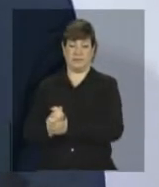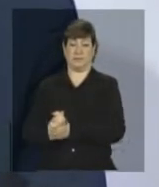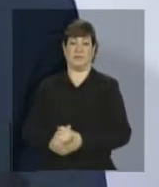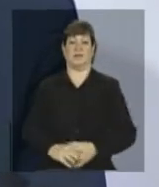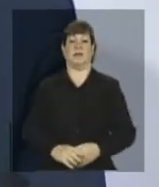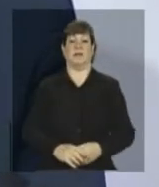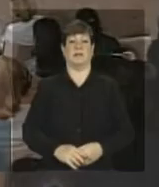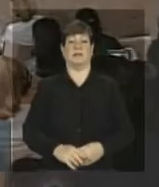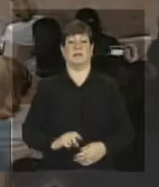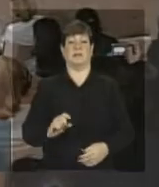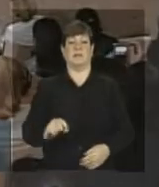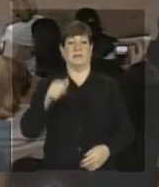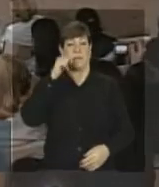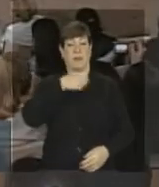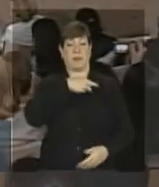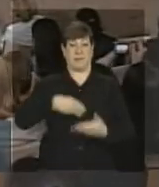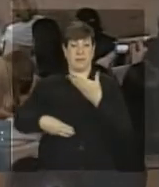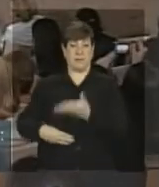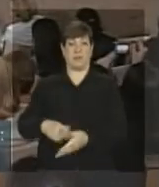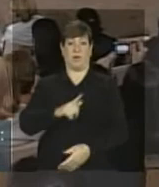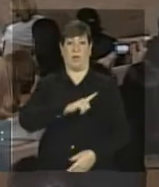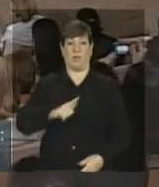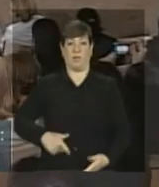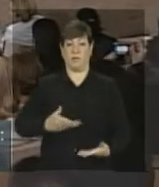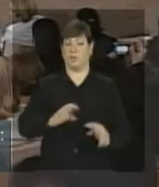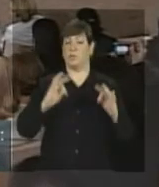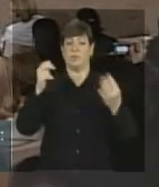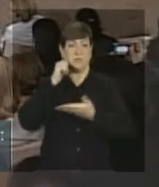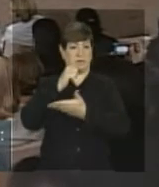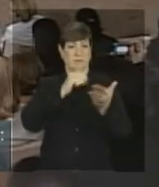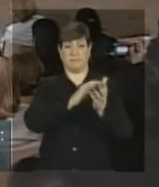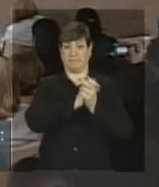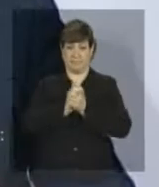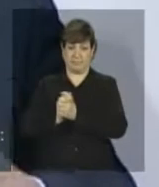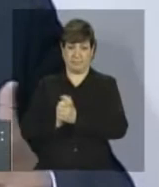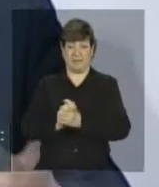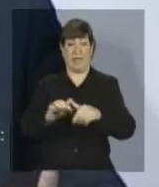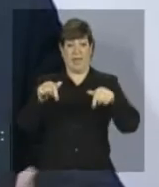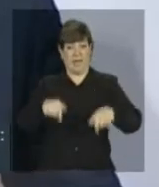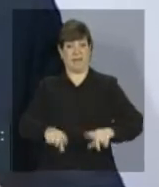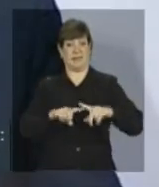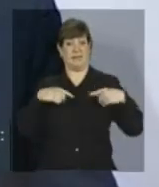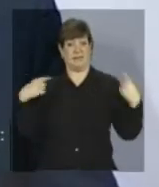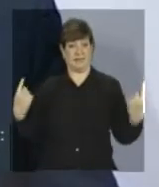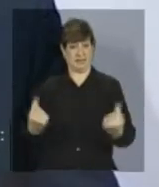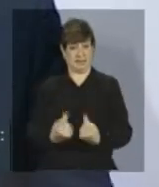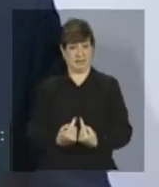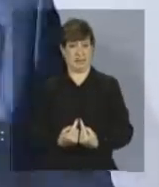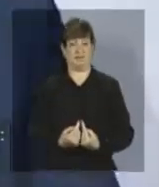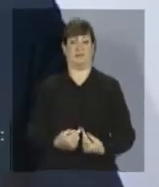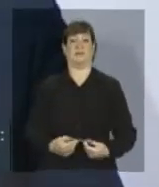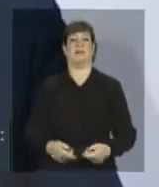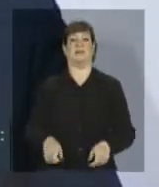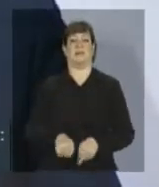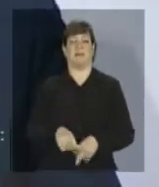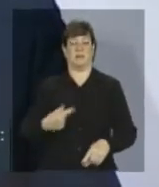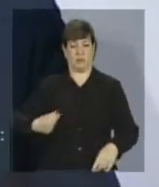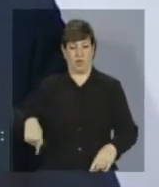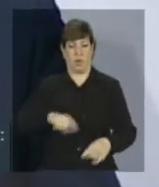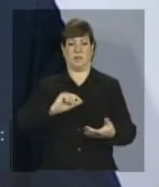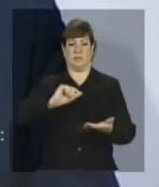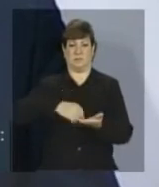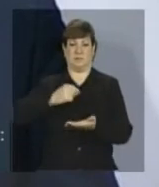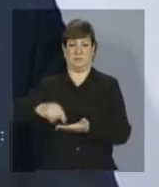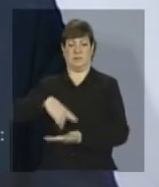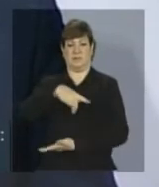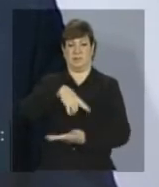Ministra, governador, companheiras, nesse ato nós simultaneamente firmamos o